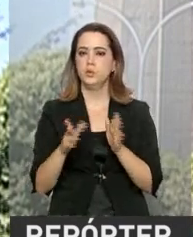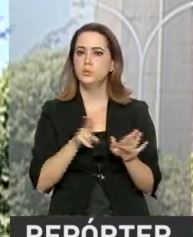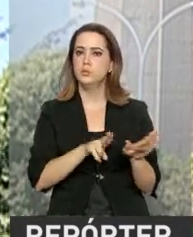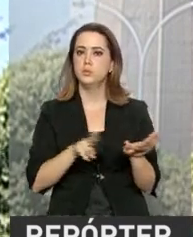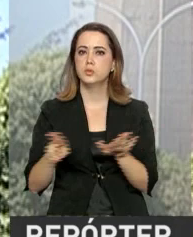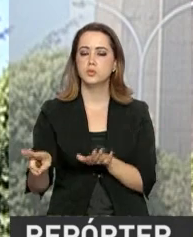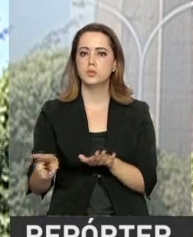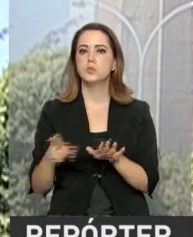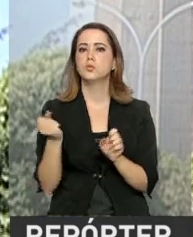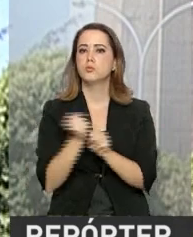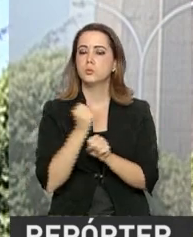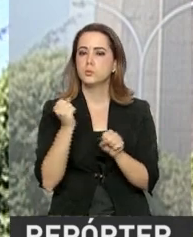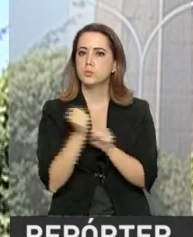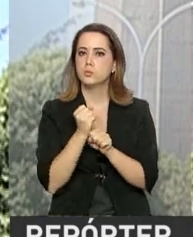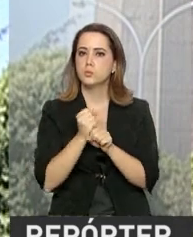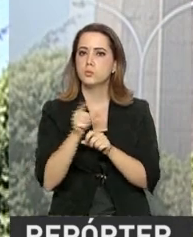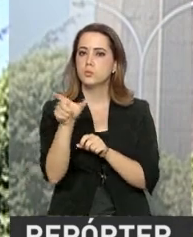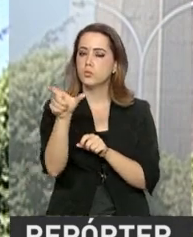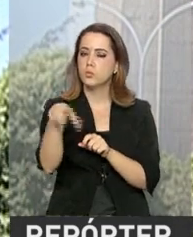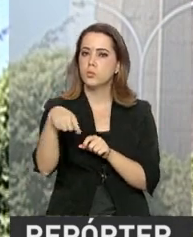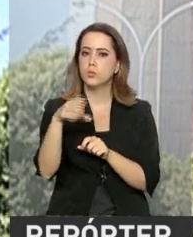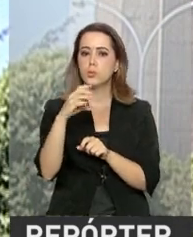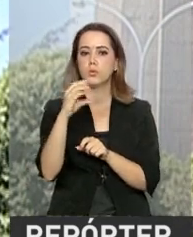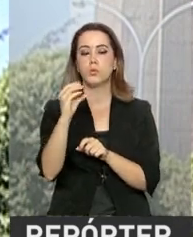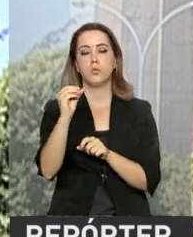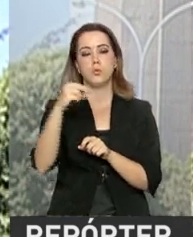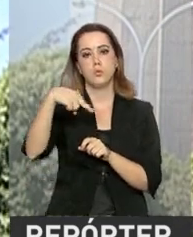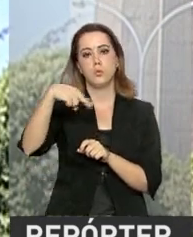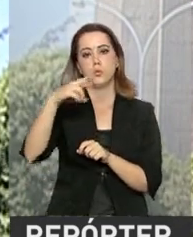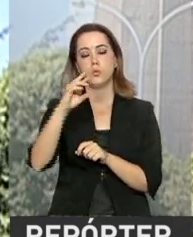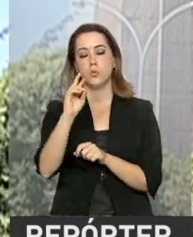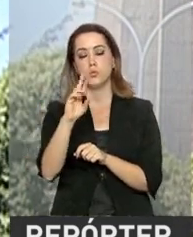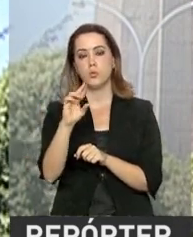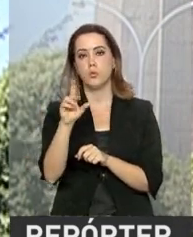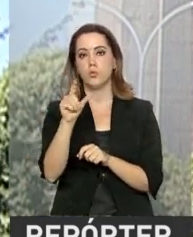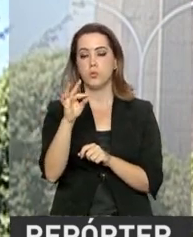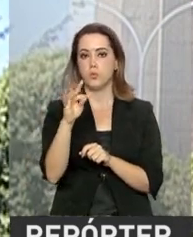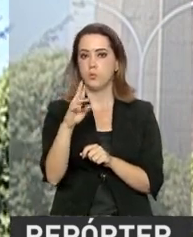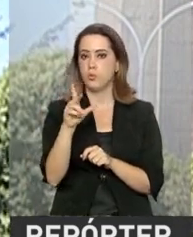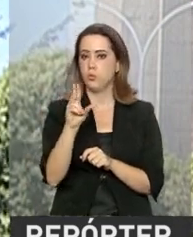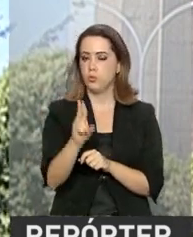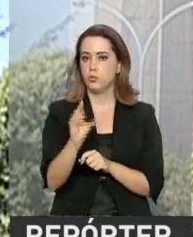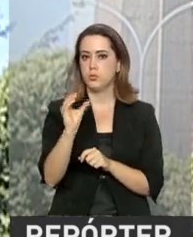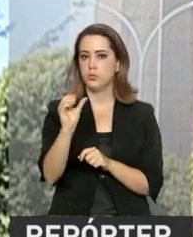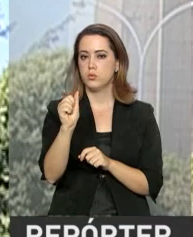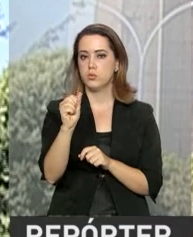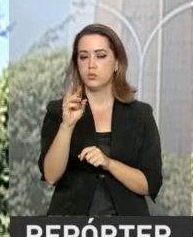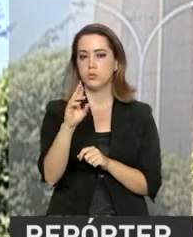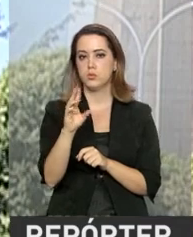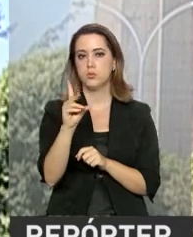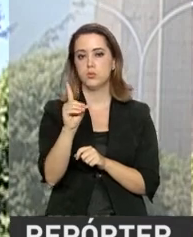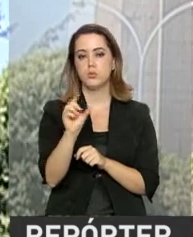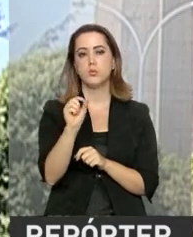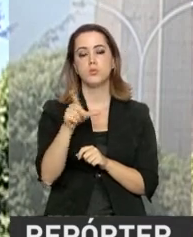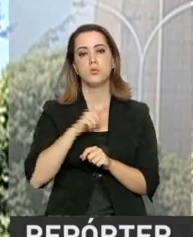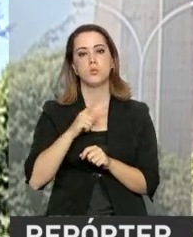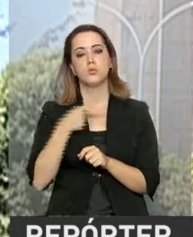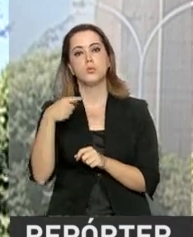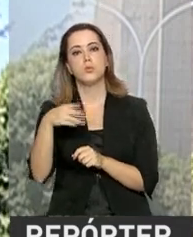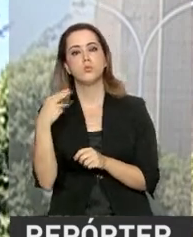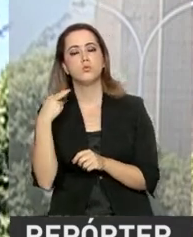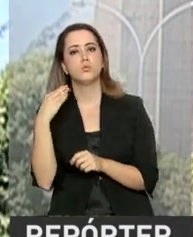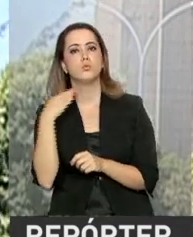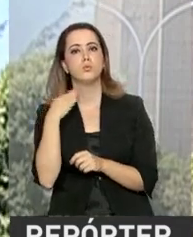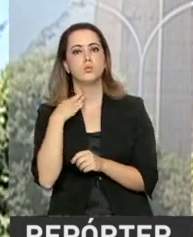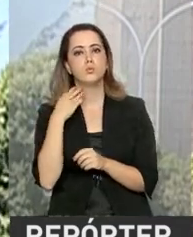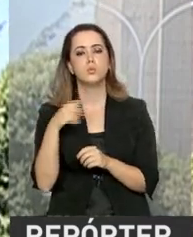na segunda-feira. O financiamento funciona desse jeito. O cliente vai até uma agência da Caixa, contrata o financiamento, pega o cartão e